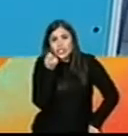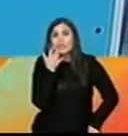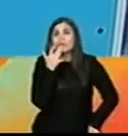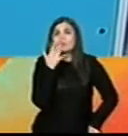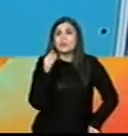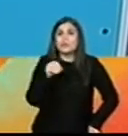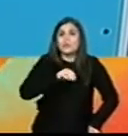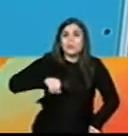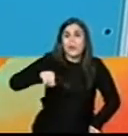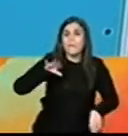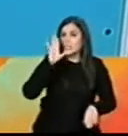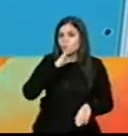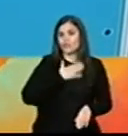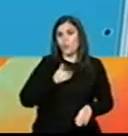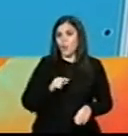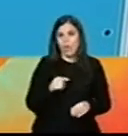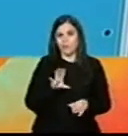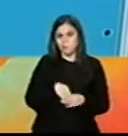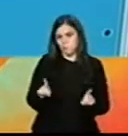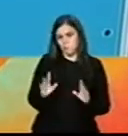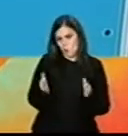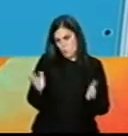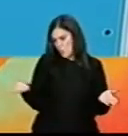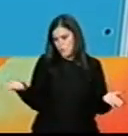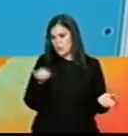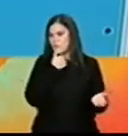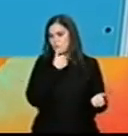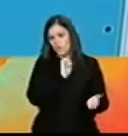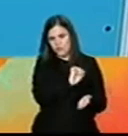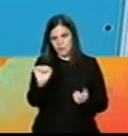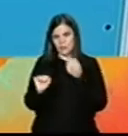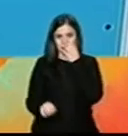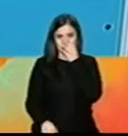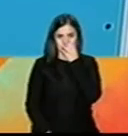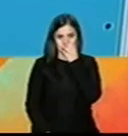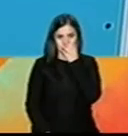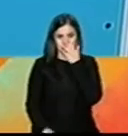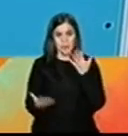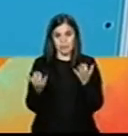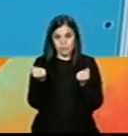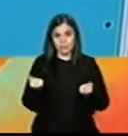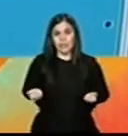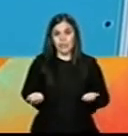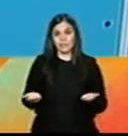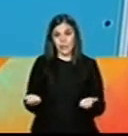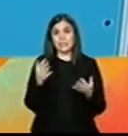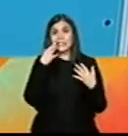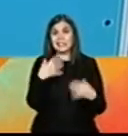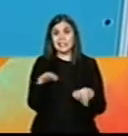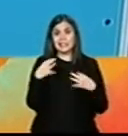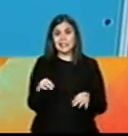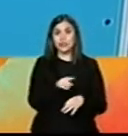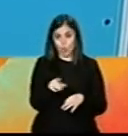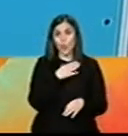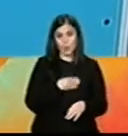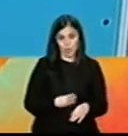se não gostarem de pimenta, não colocam pimenta. E vai então ao forno, tão simples quanto isso. Assim. Estão a ver? Gostaste,